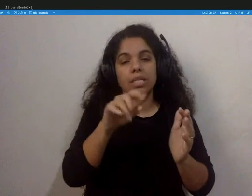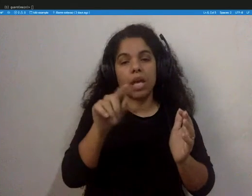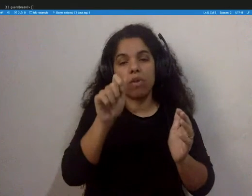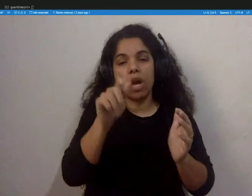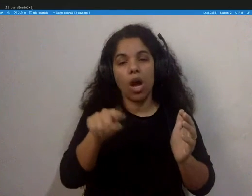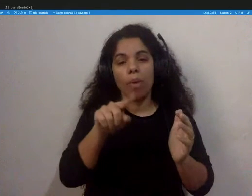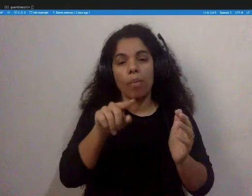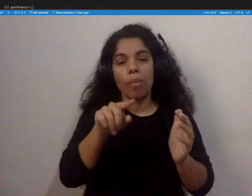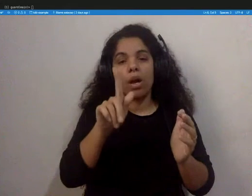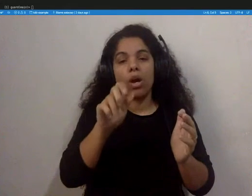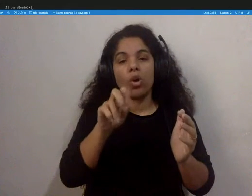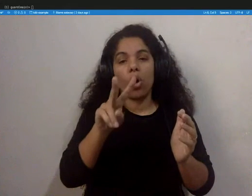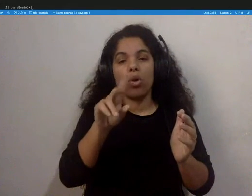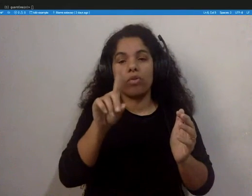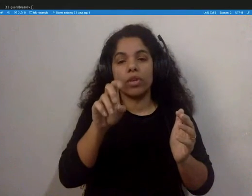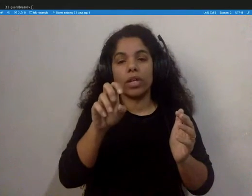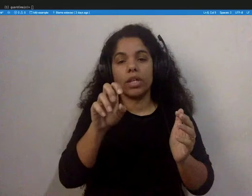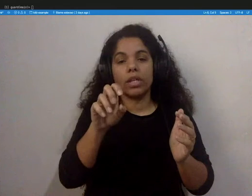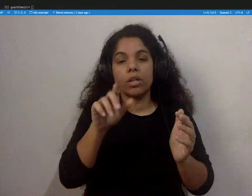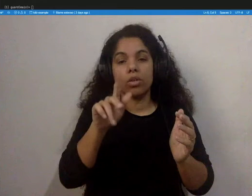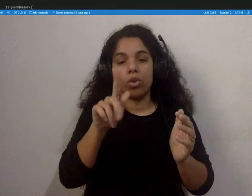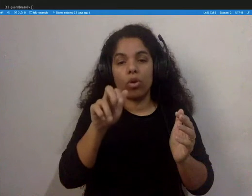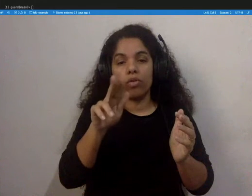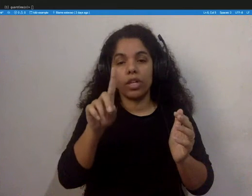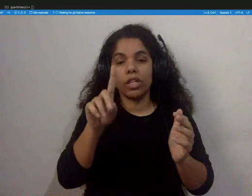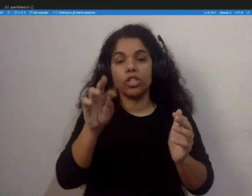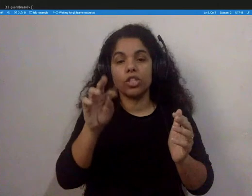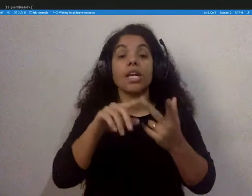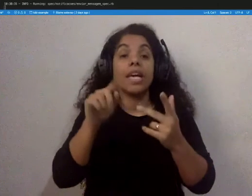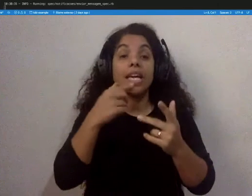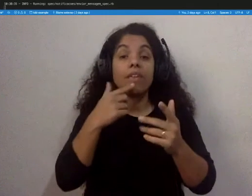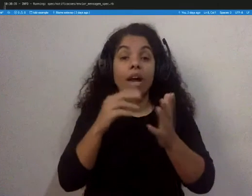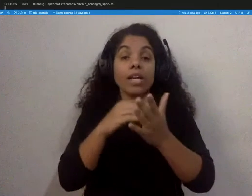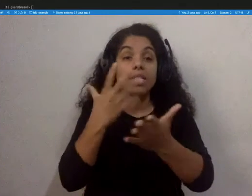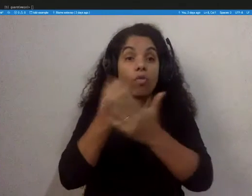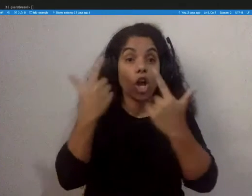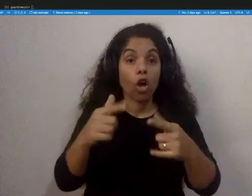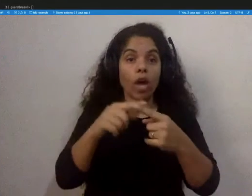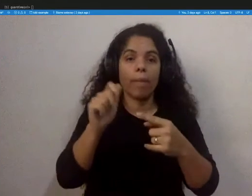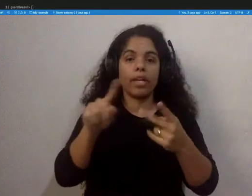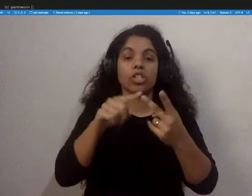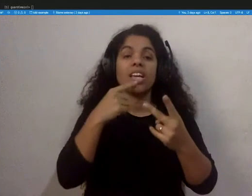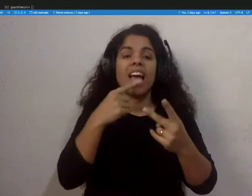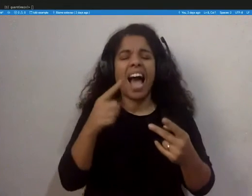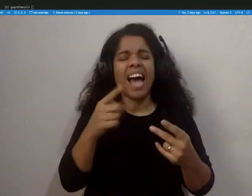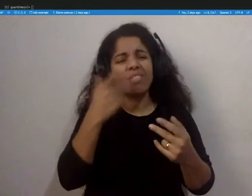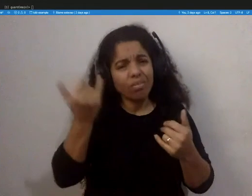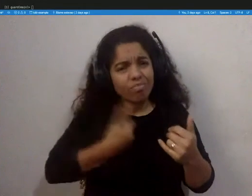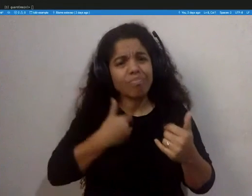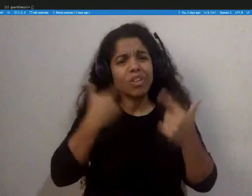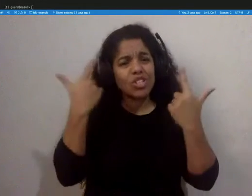estevão@govpredict.com. E aí eu vou salvar de novo e ele vai reclamar para mim mais uma vez. Falar, Estevão, destinatário não existe. Você está falando